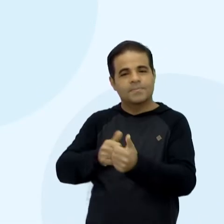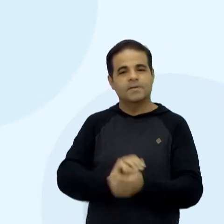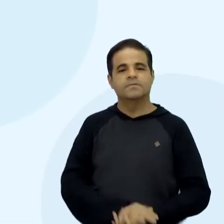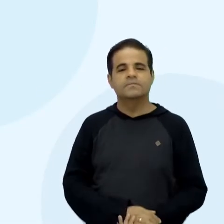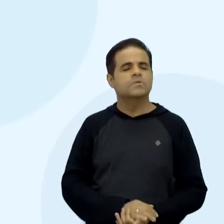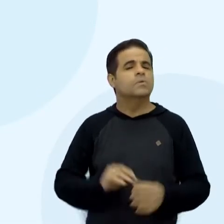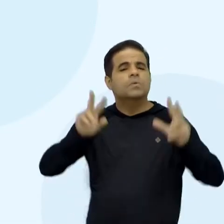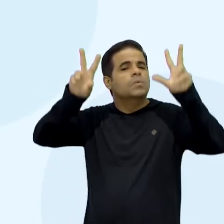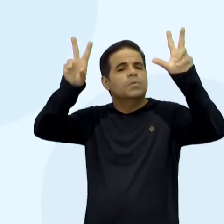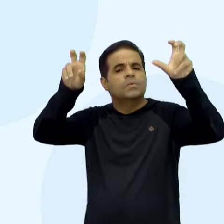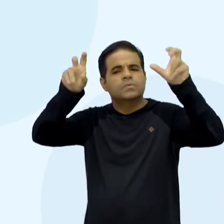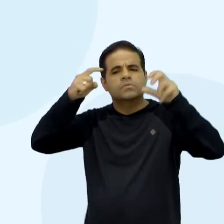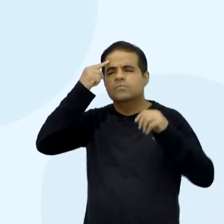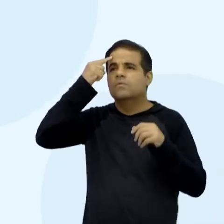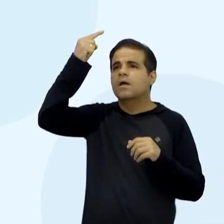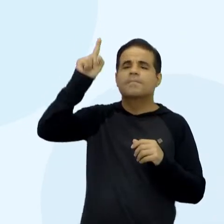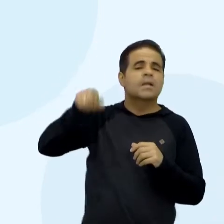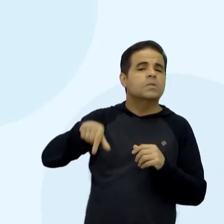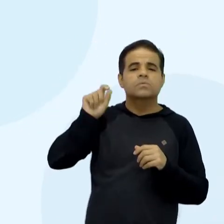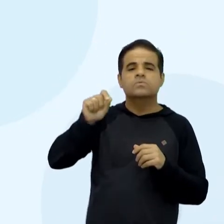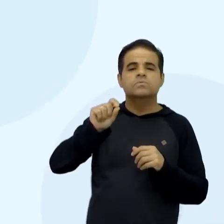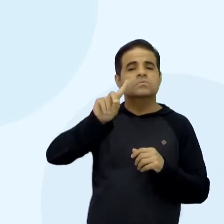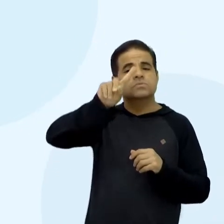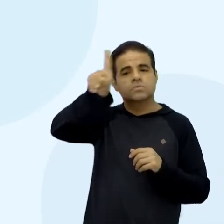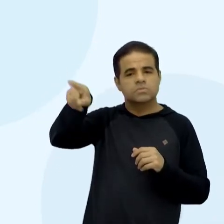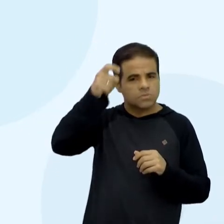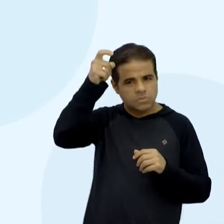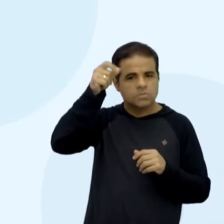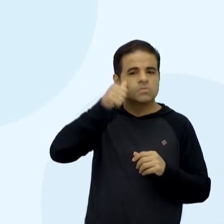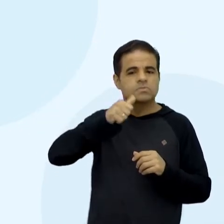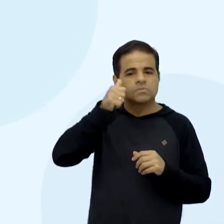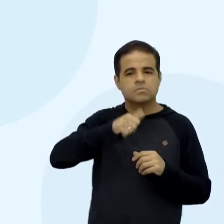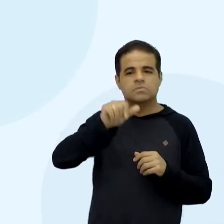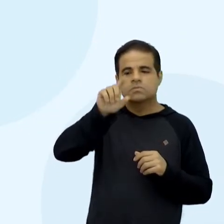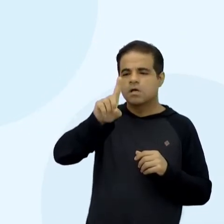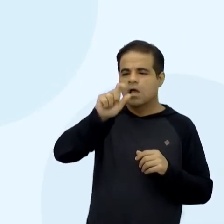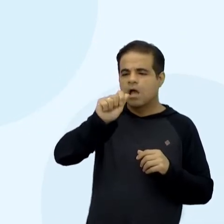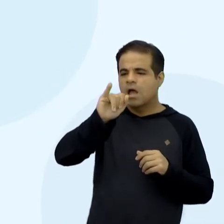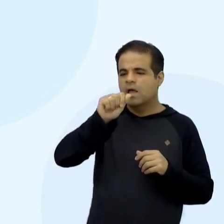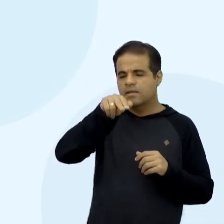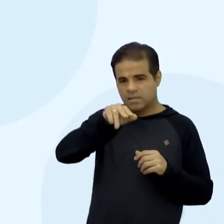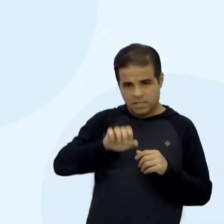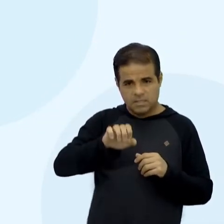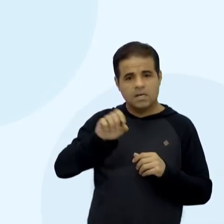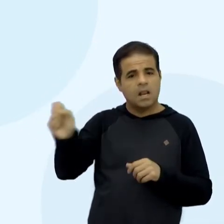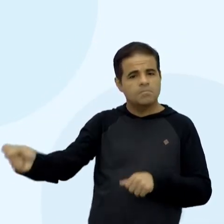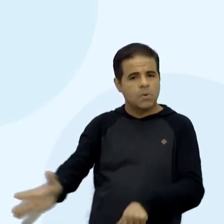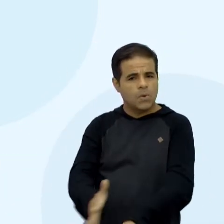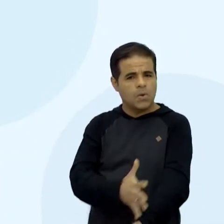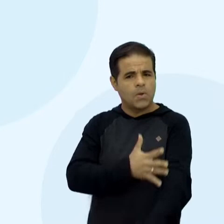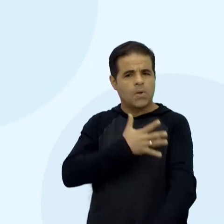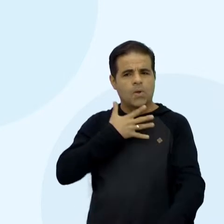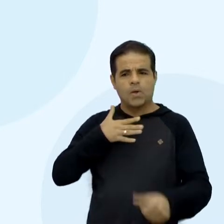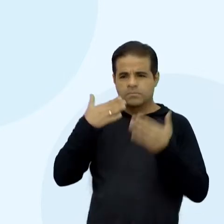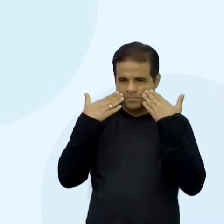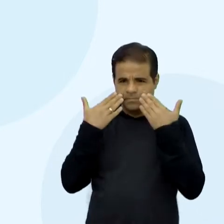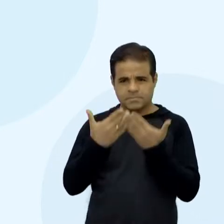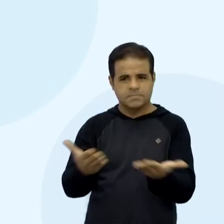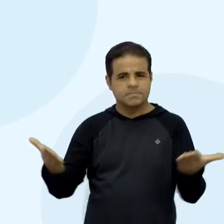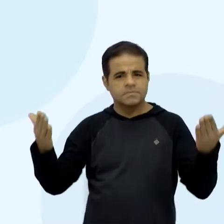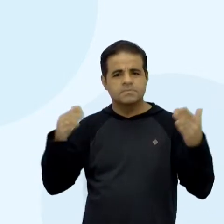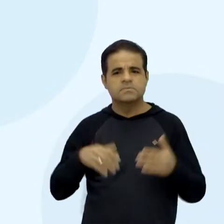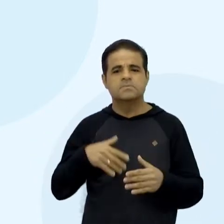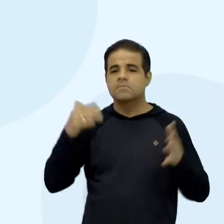O assunto foi lembrado, por exemplo, pela ex-ginasta Daiane dos Santos, que se emocionou diante das telas